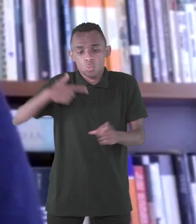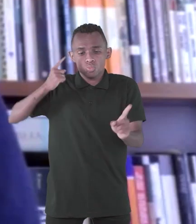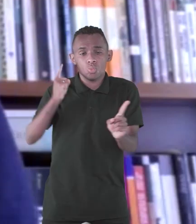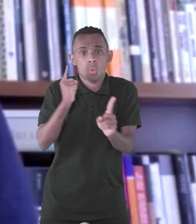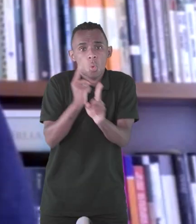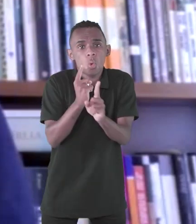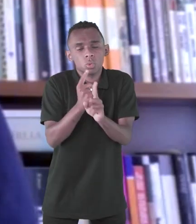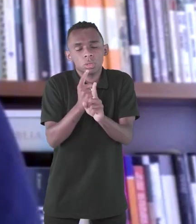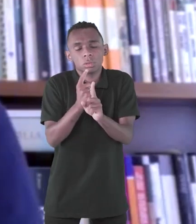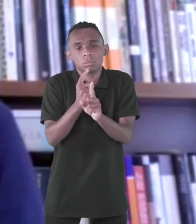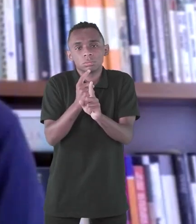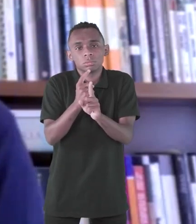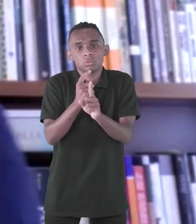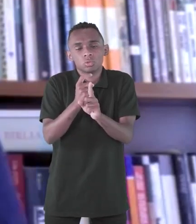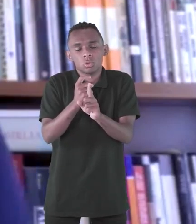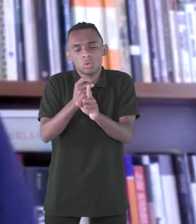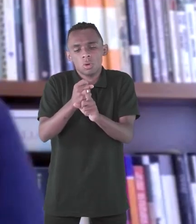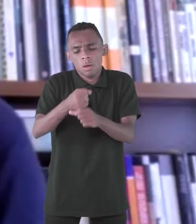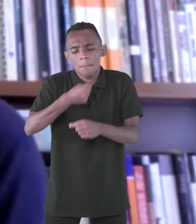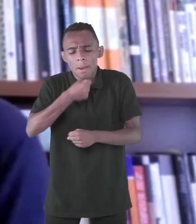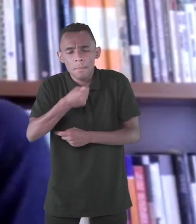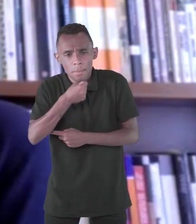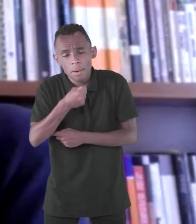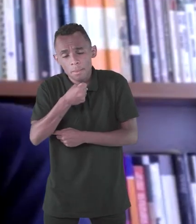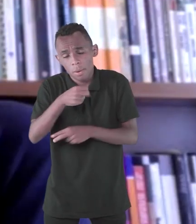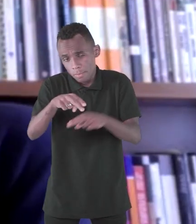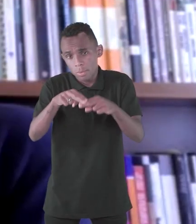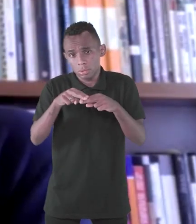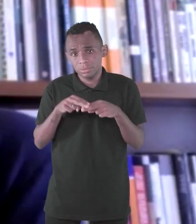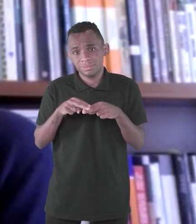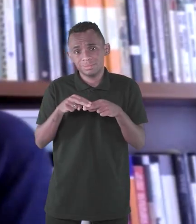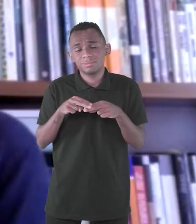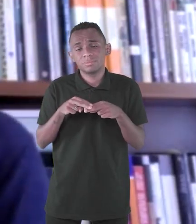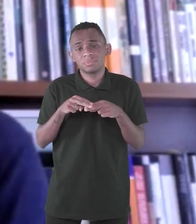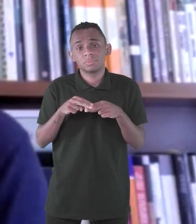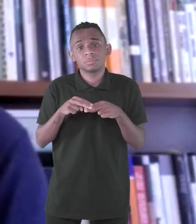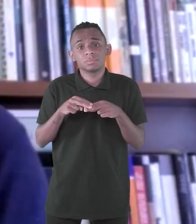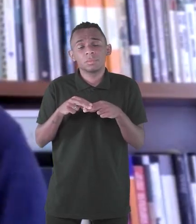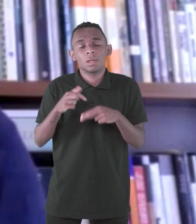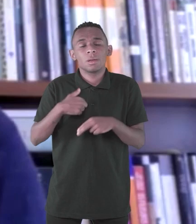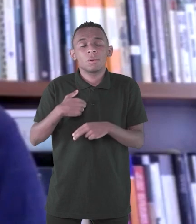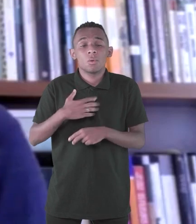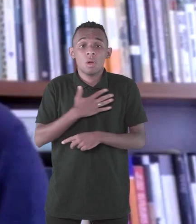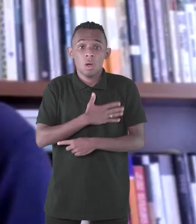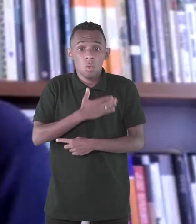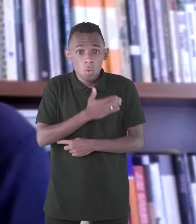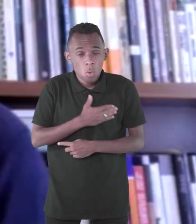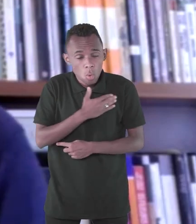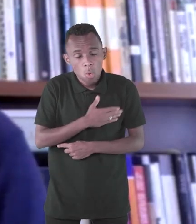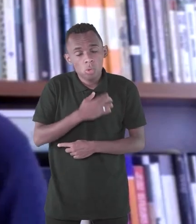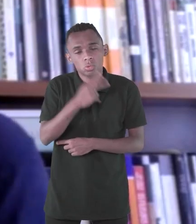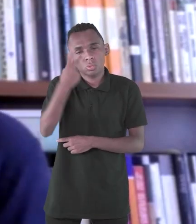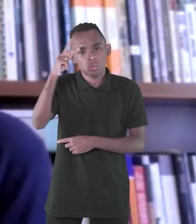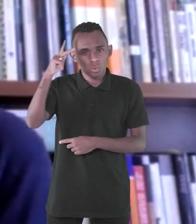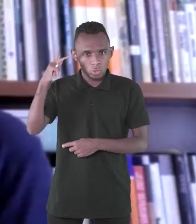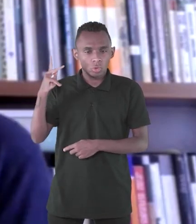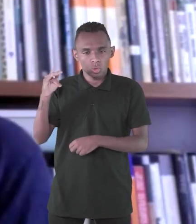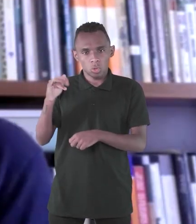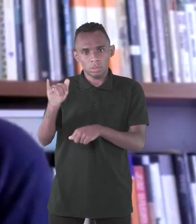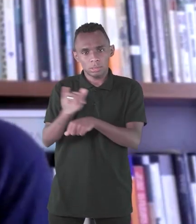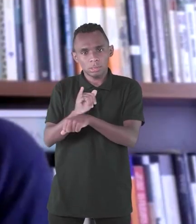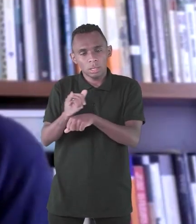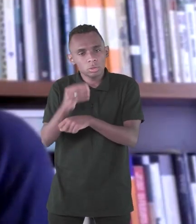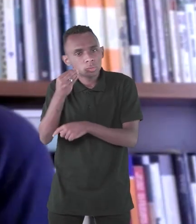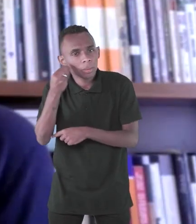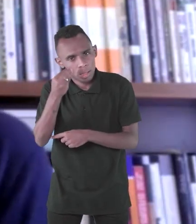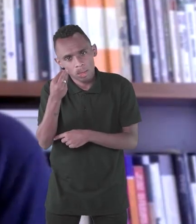eu encontrei o jornalismo, eu me encontrei no jornalismo por isso, porque o que eu gosto mesmo é disso, de histórias.